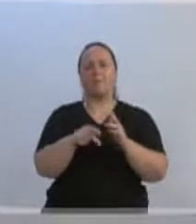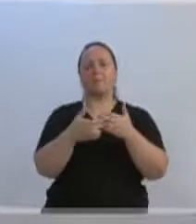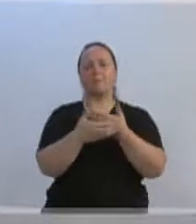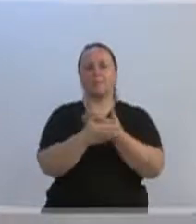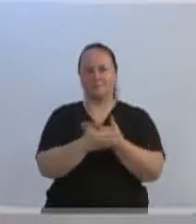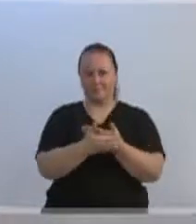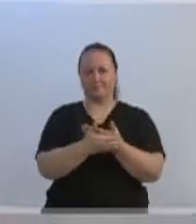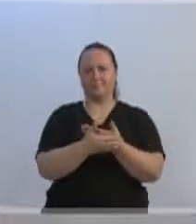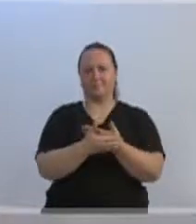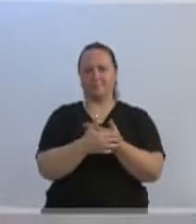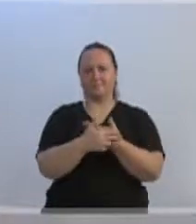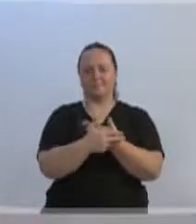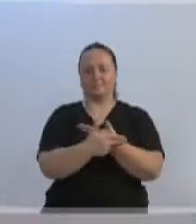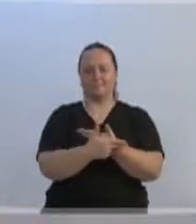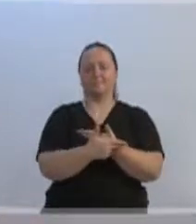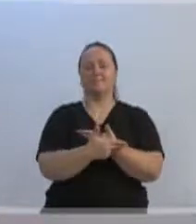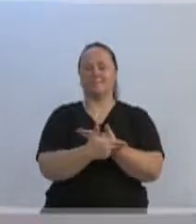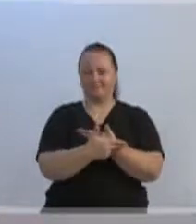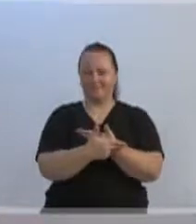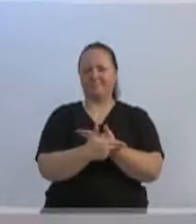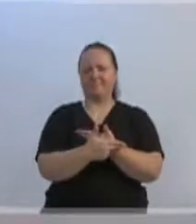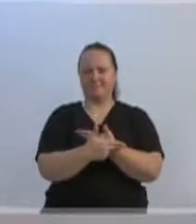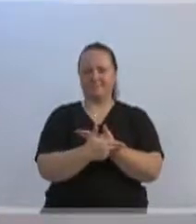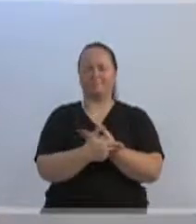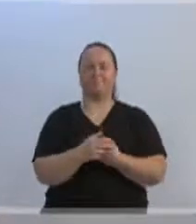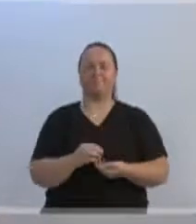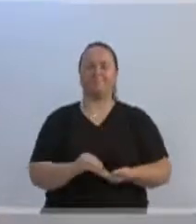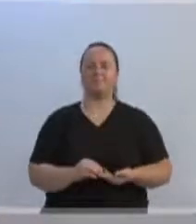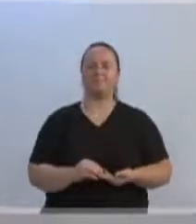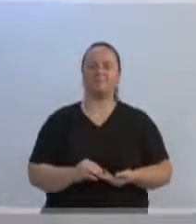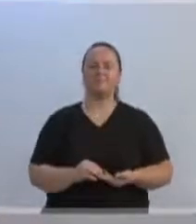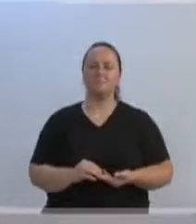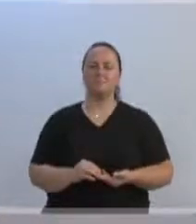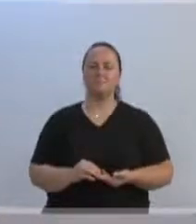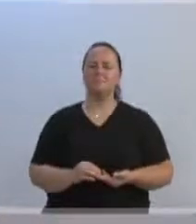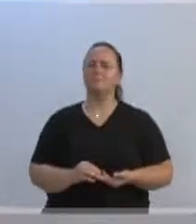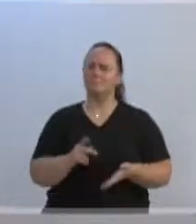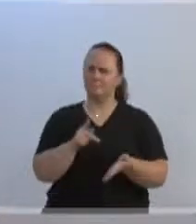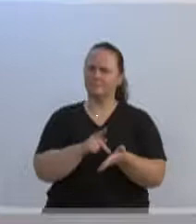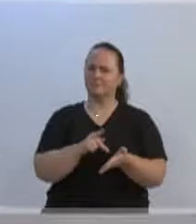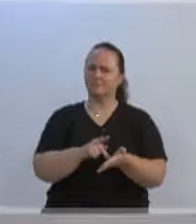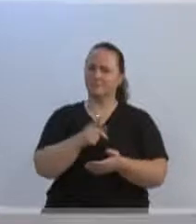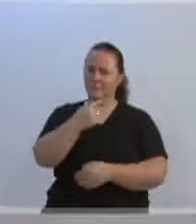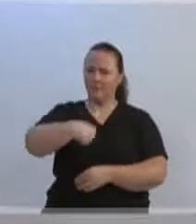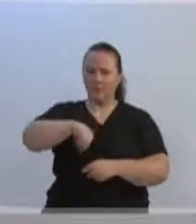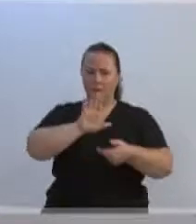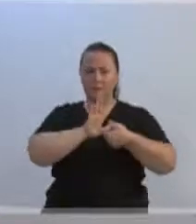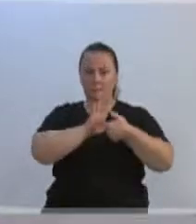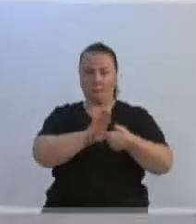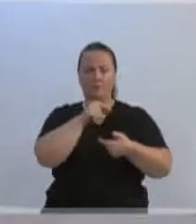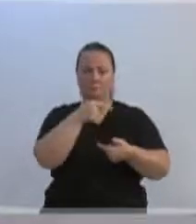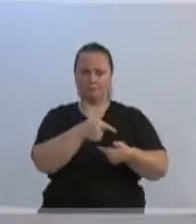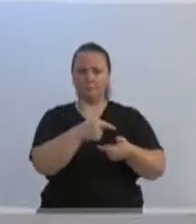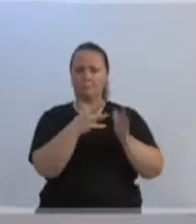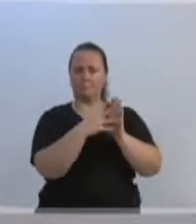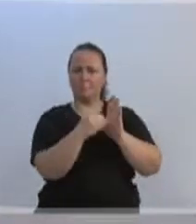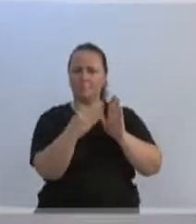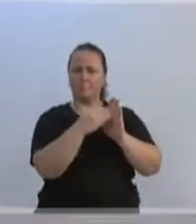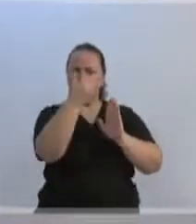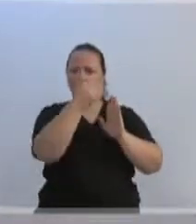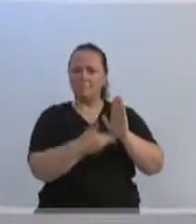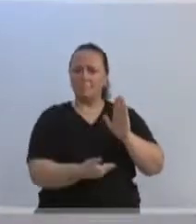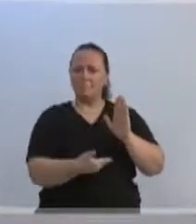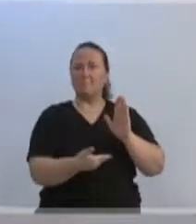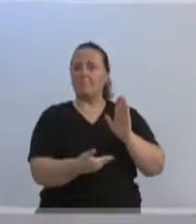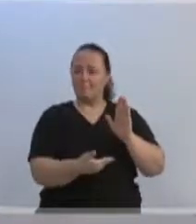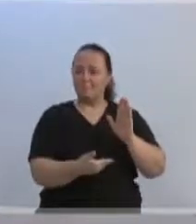e dizer que nós temos esses são os exemplos né que nós temos